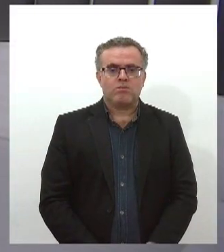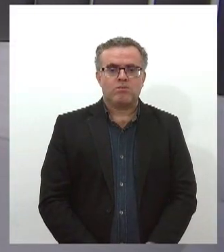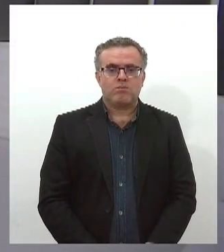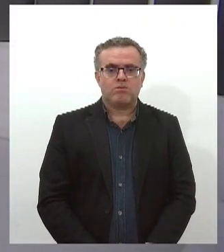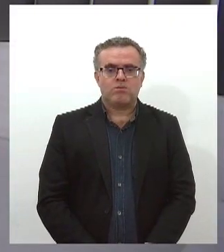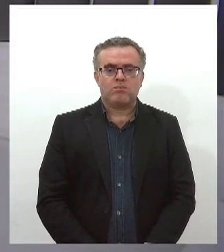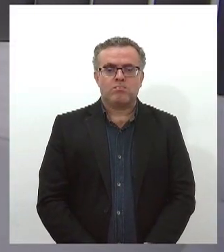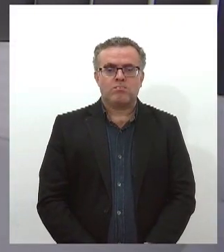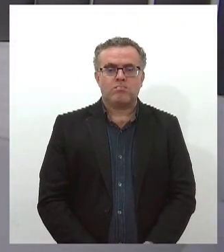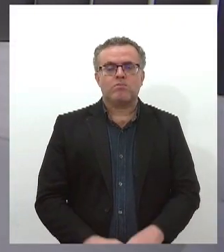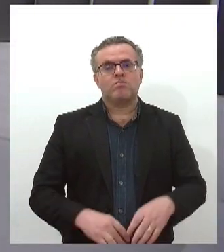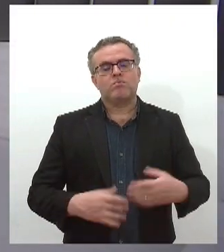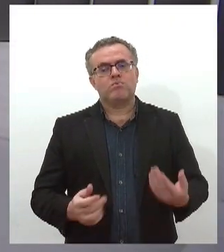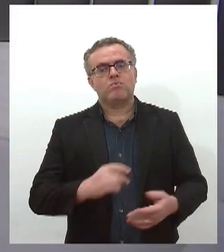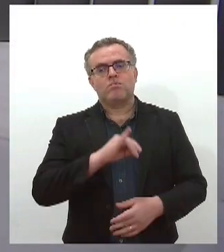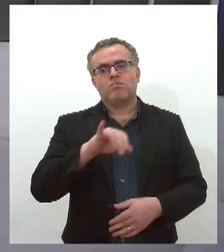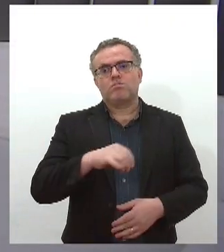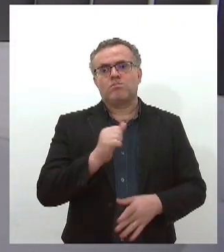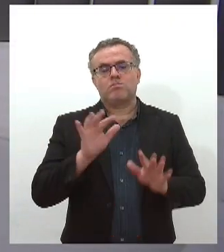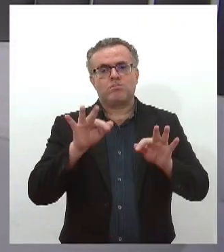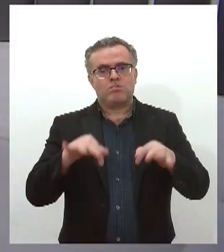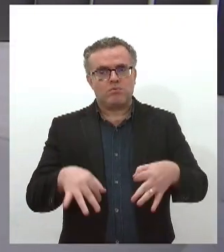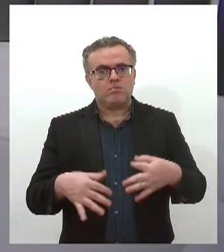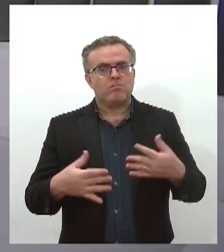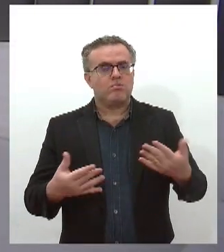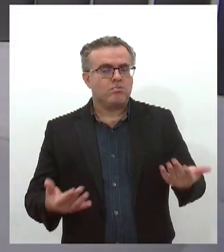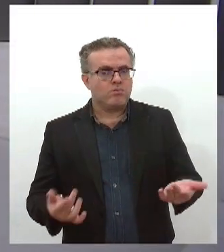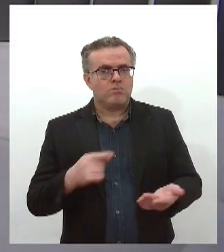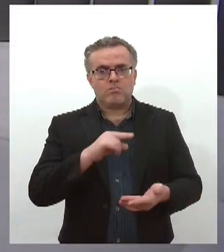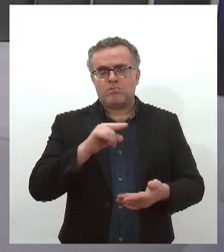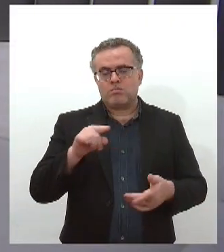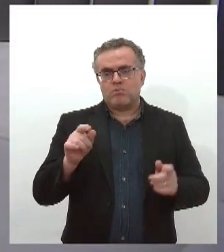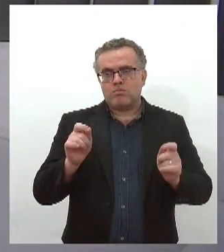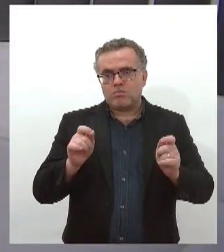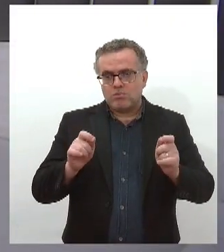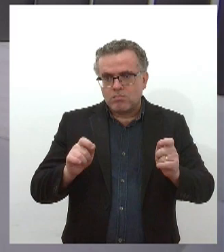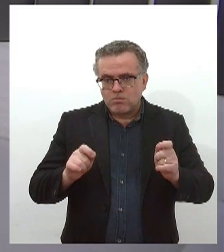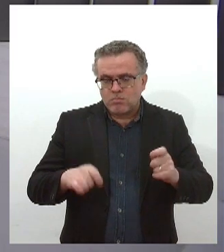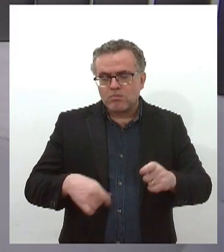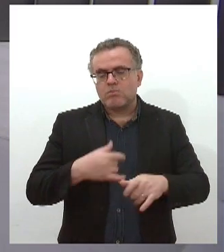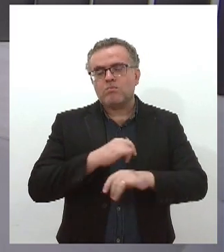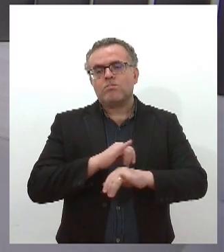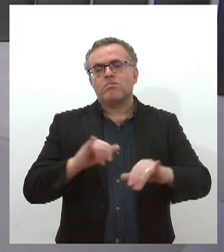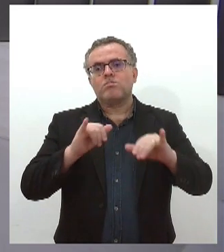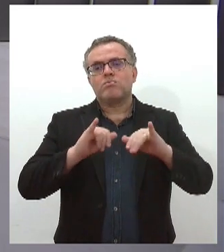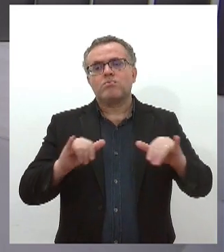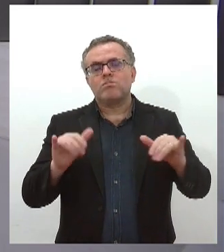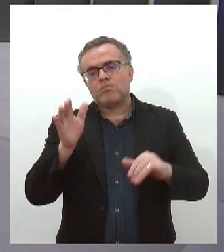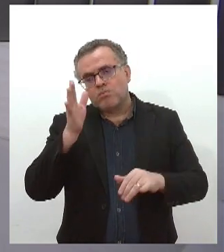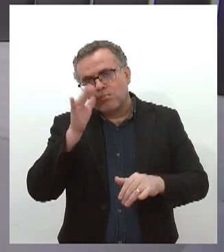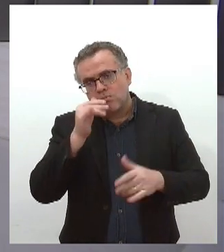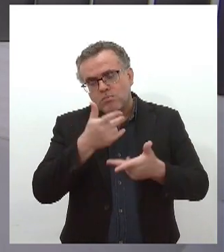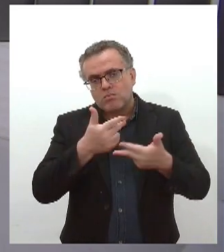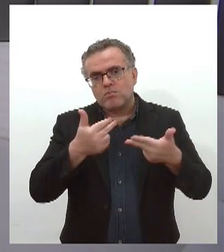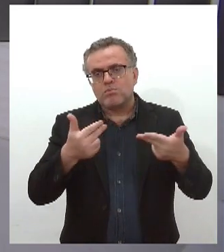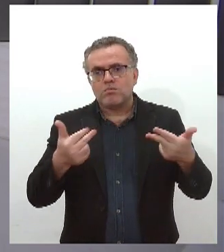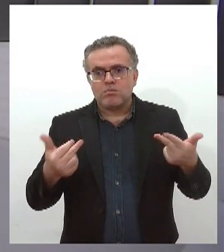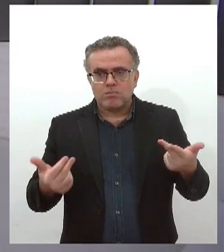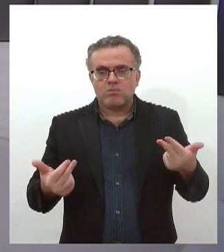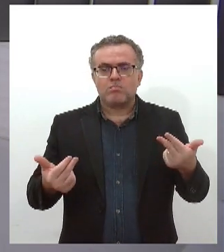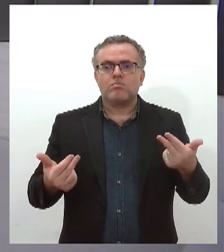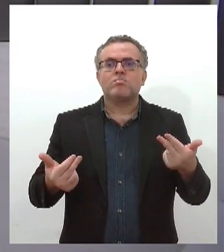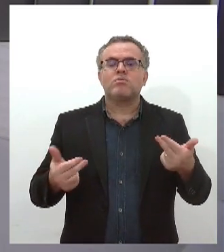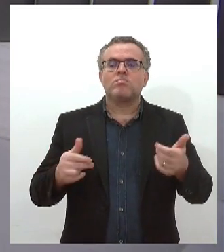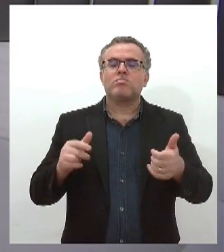O Jornal da Lese fica por aqui. Acompanhe outras notícias em nossas redes sociais, no Face e no Instagram, através do